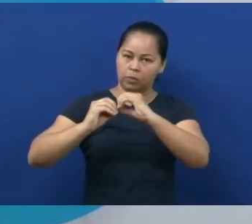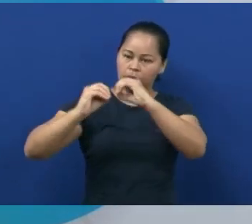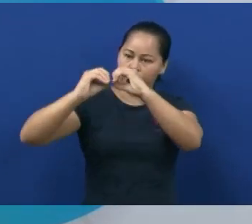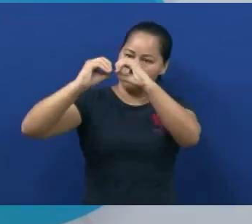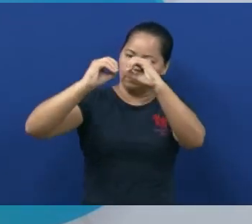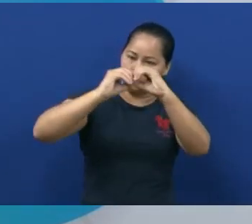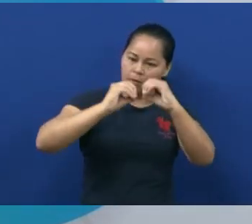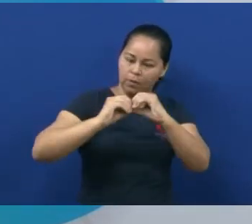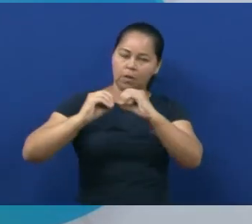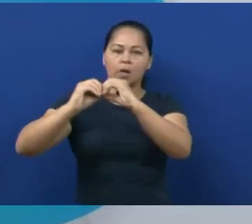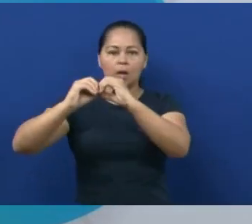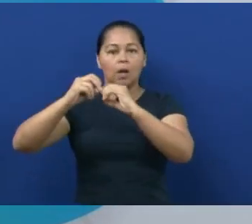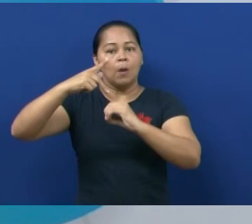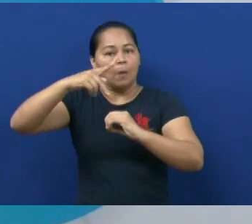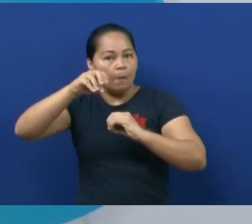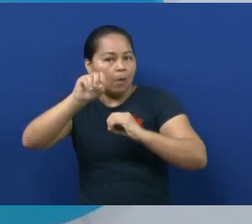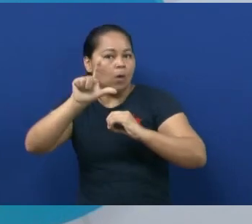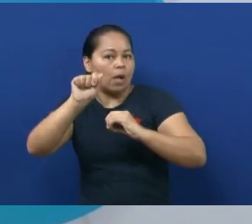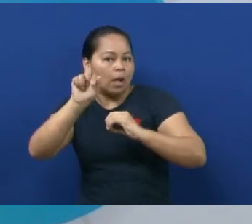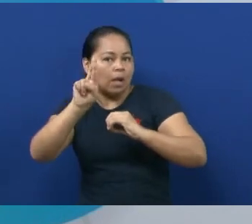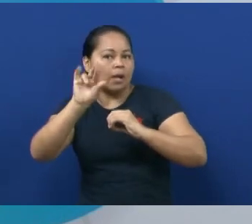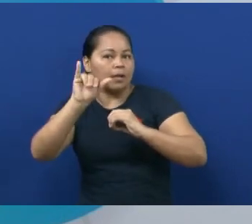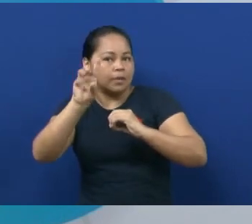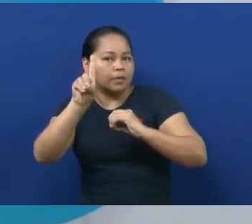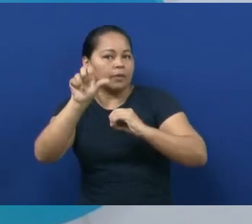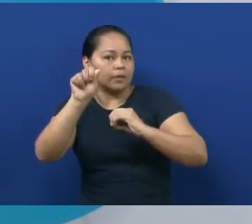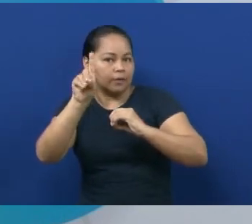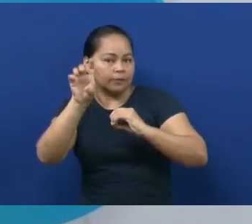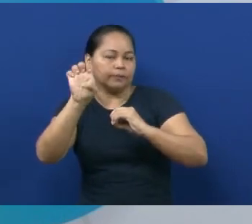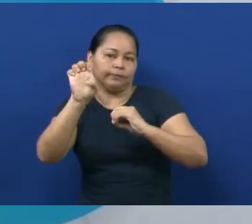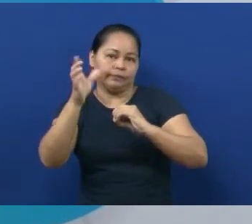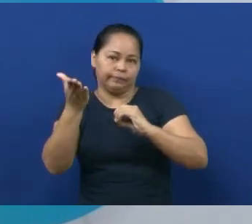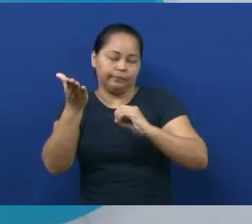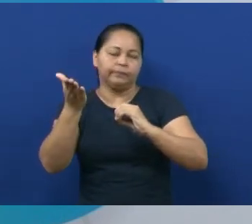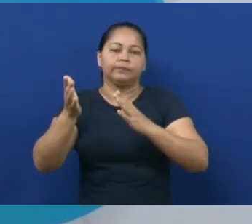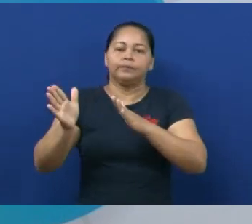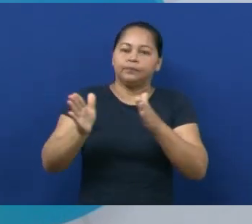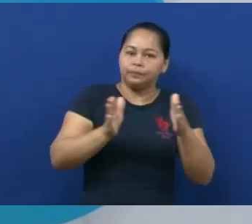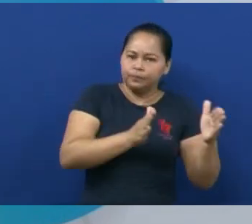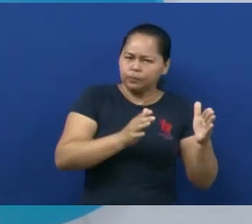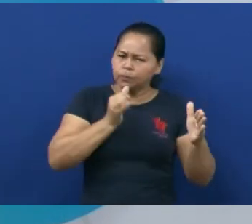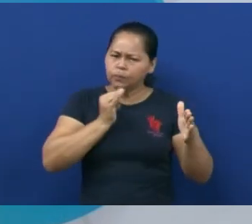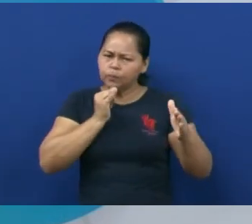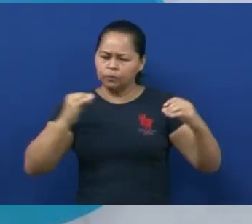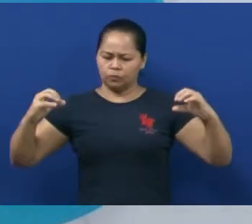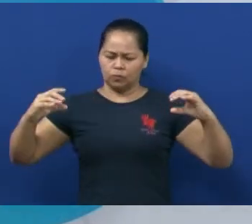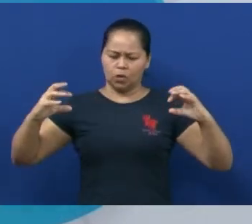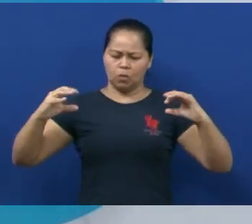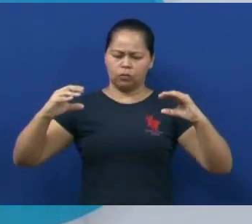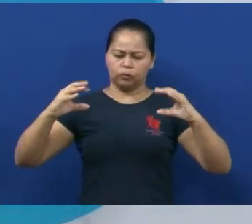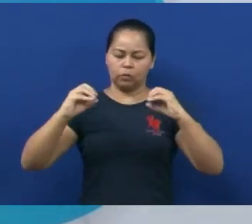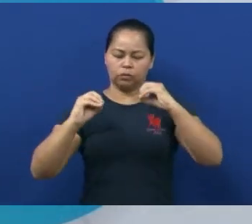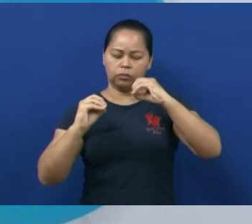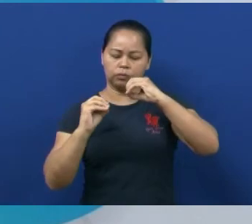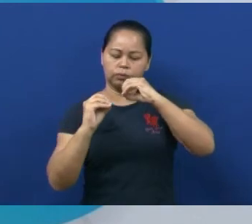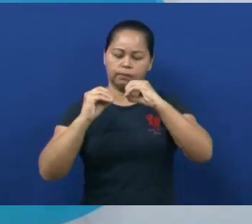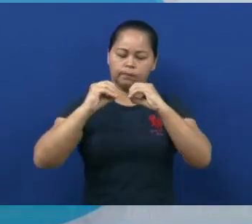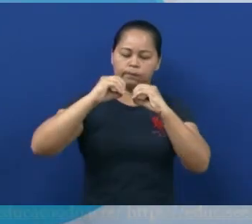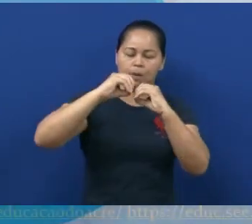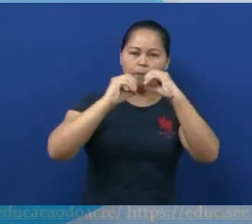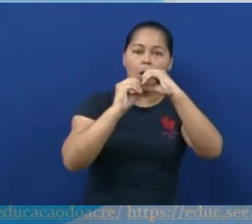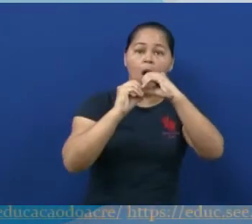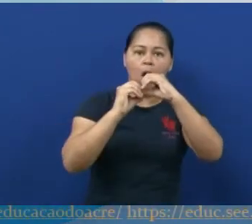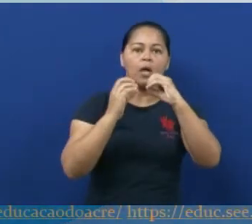essa polaridade apresentada. A força de atração que existe entre essas moléculas, elas